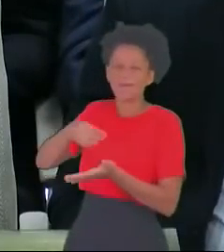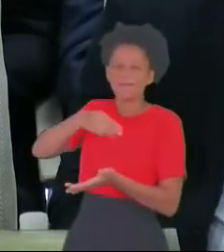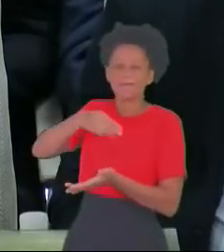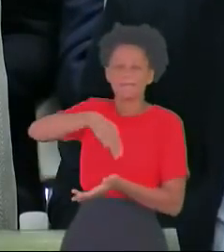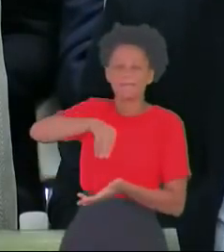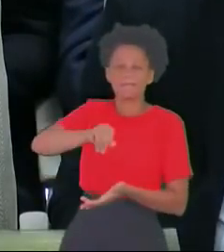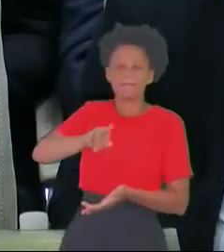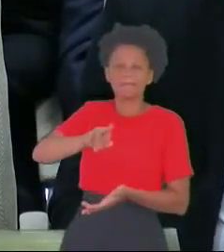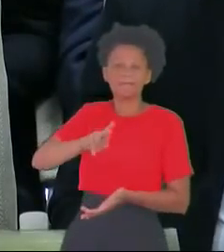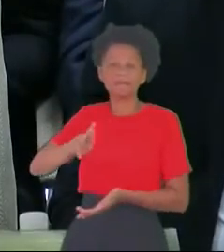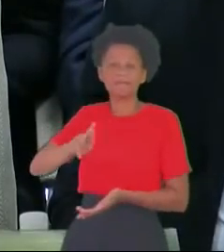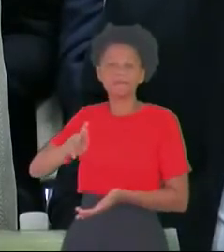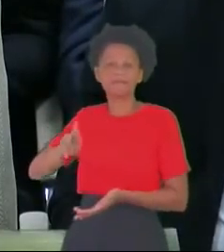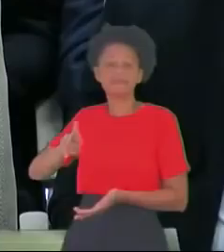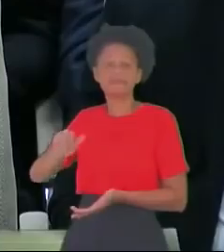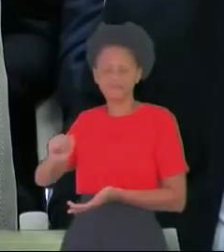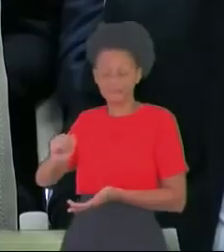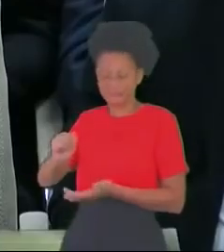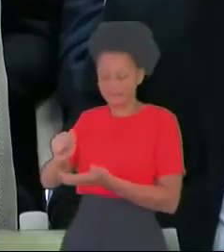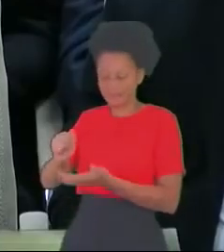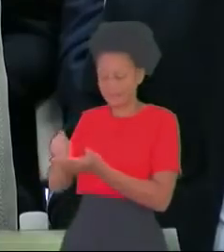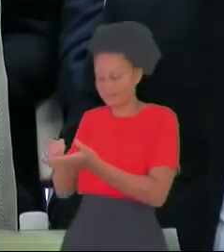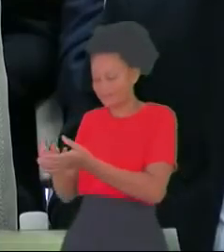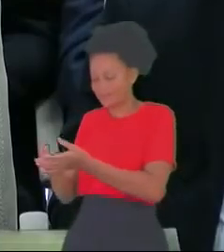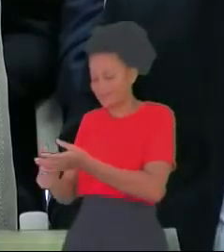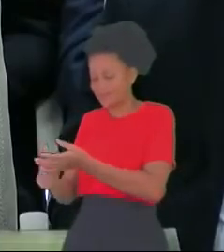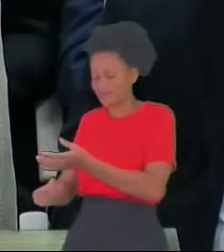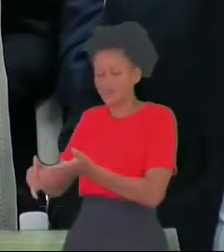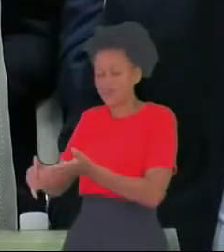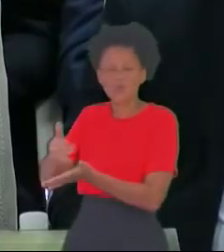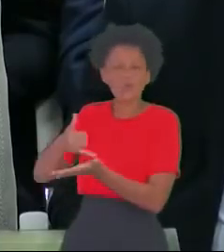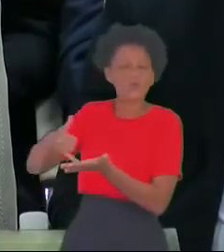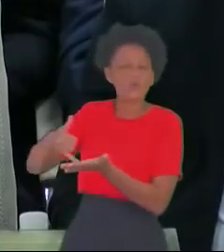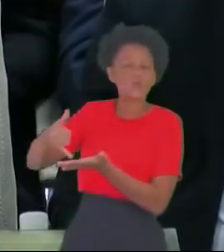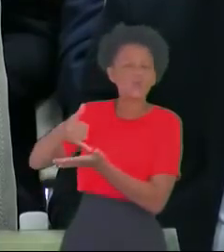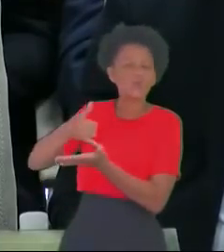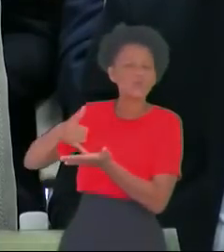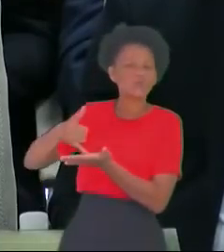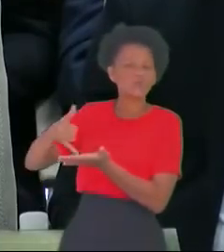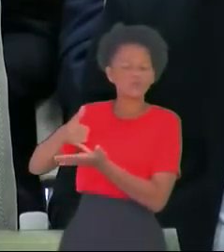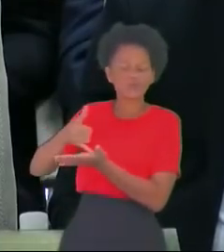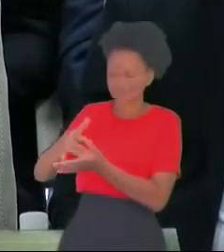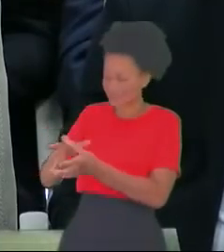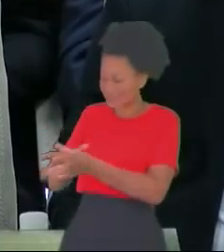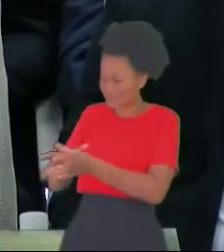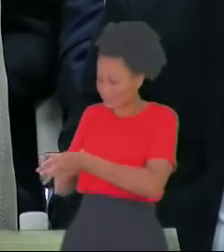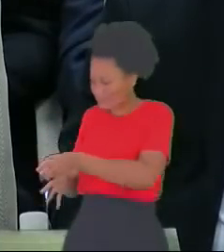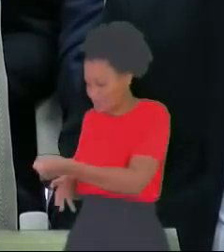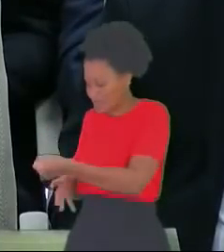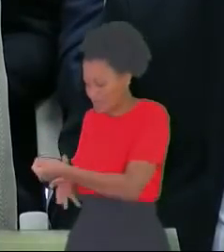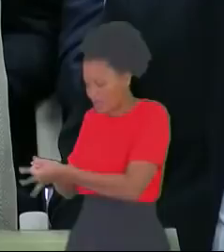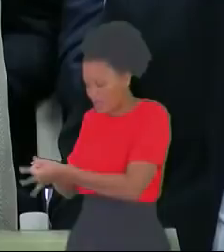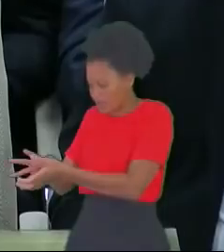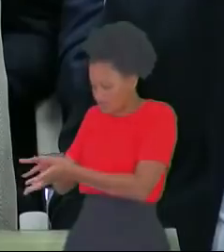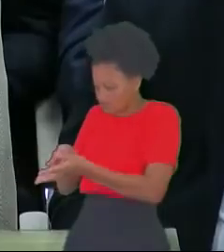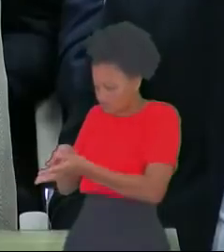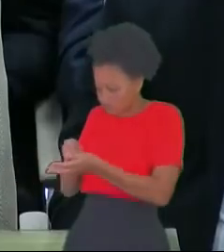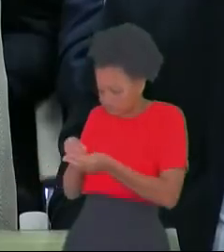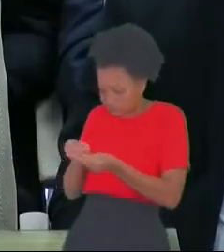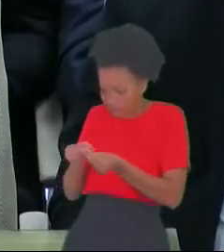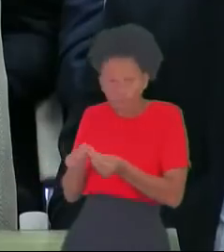mirra. Destilando. Ela acha óleo naquela aldrava que estava enferrujada.